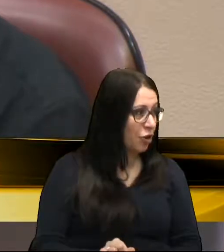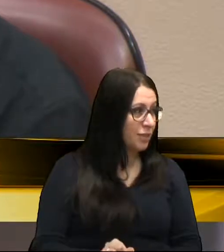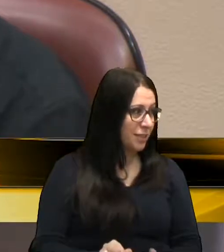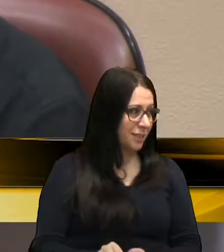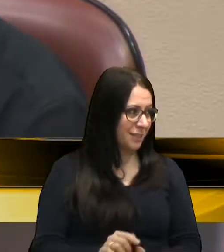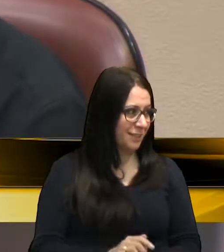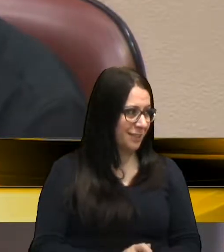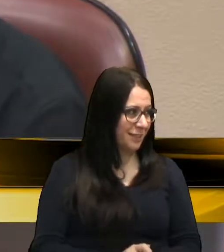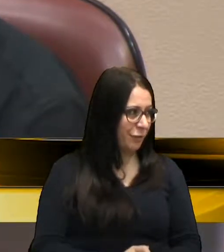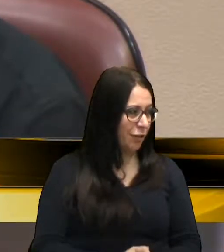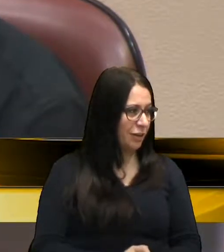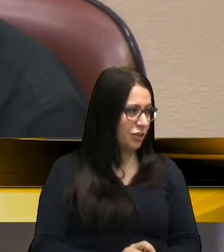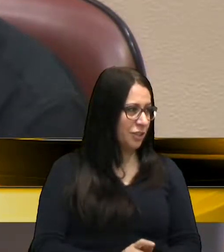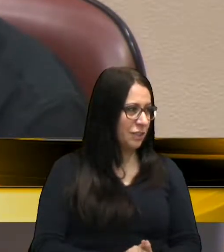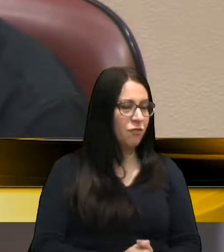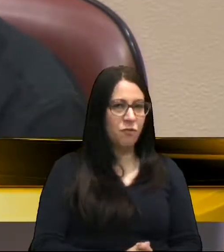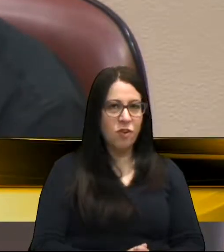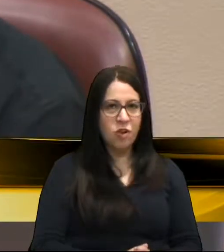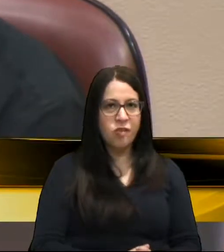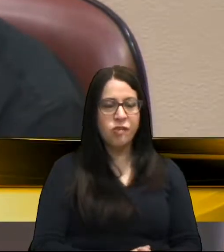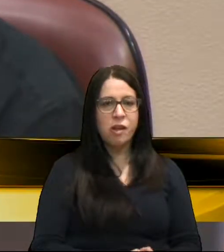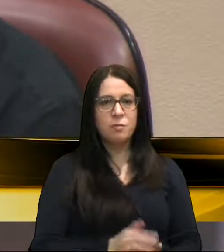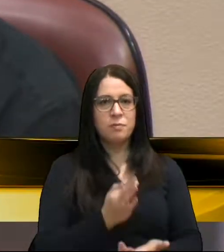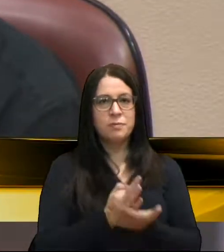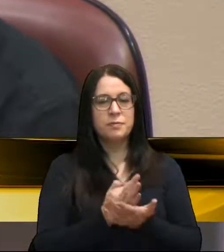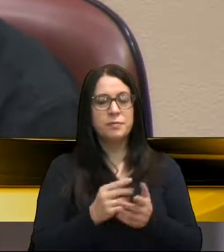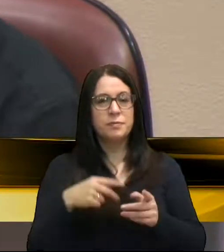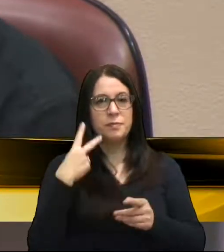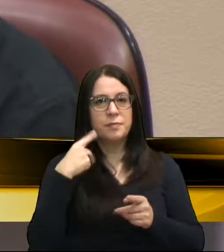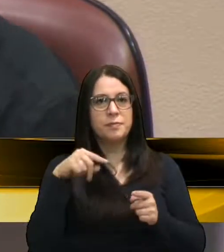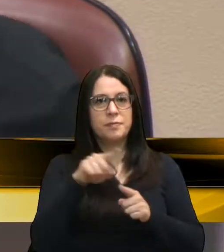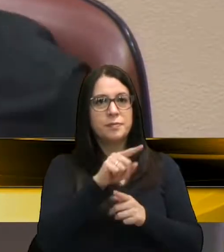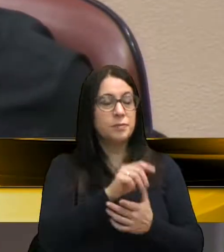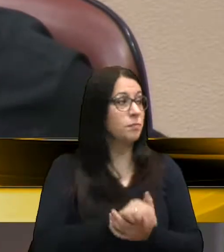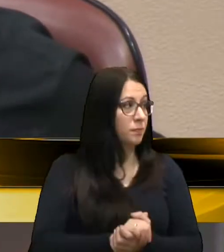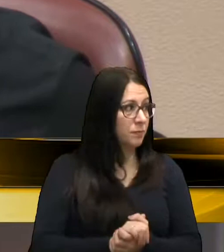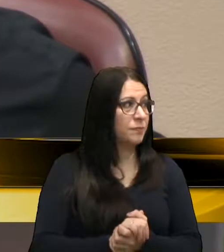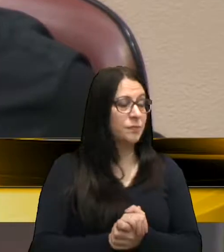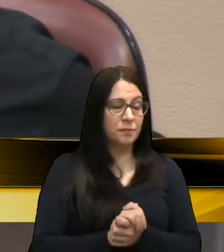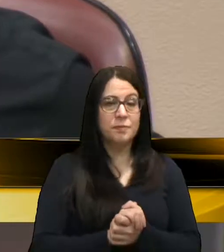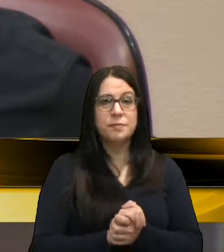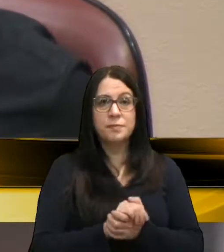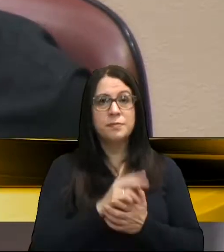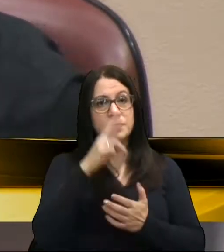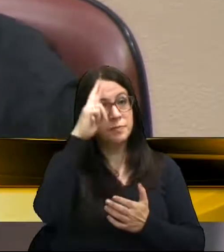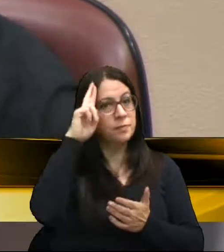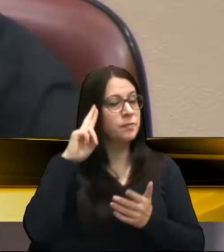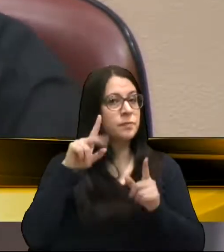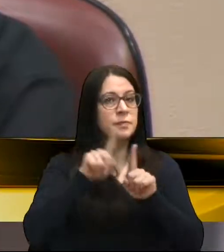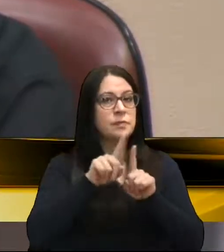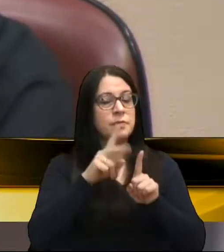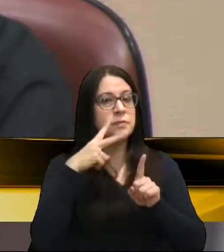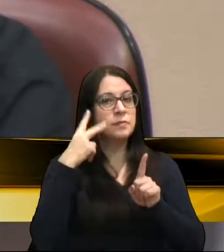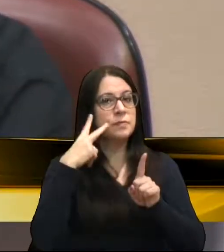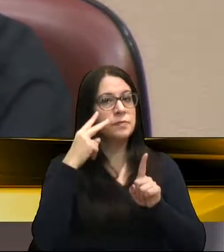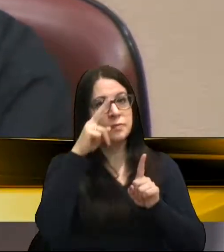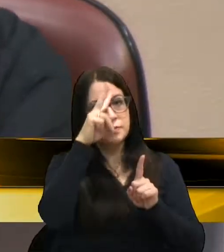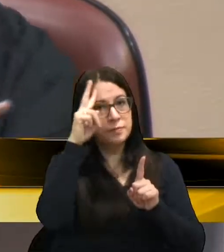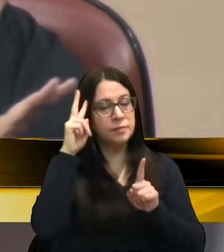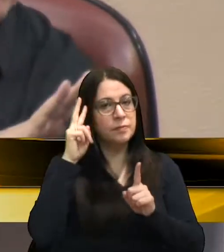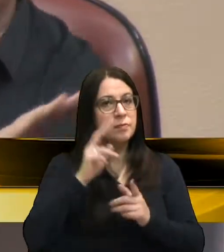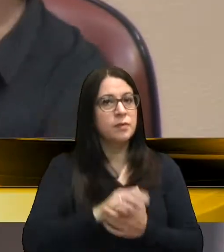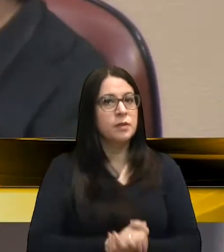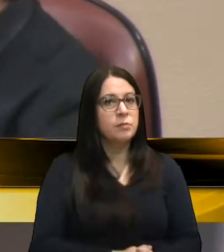Inversão de pauta aprovada por unanimidade, com a ausência dos vereadores Edi Carlos, Nerio Carteiro e Rafael Bueno, e também vereador Velocino